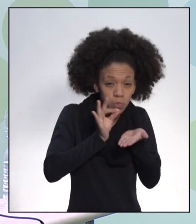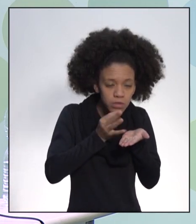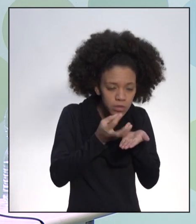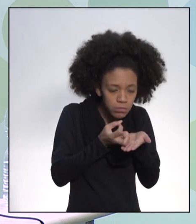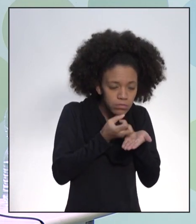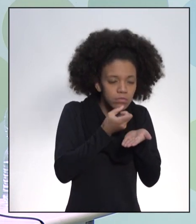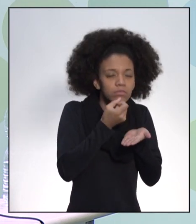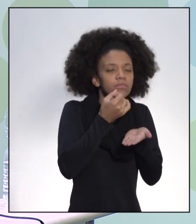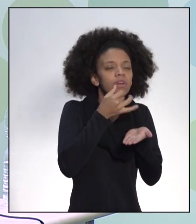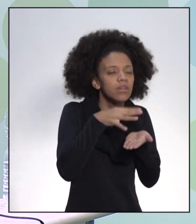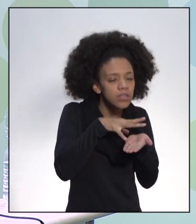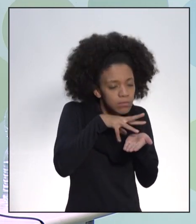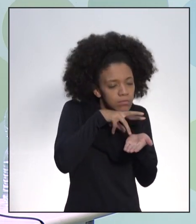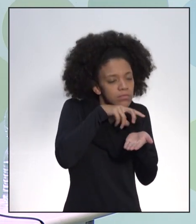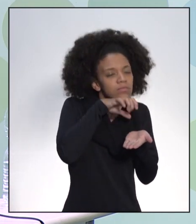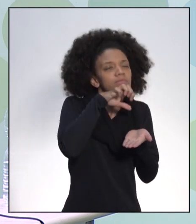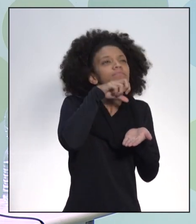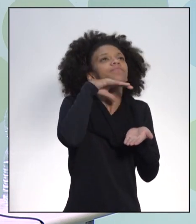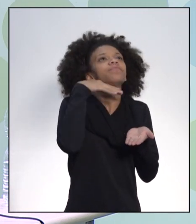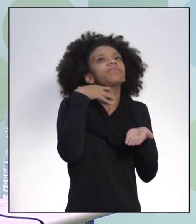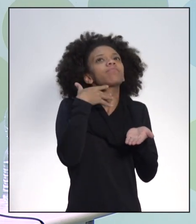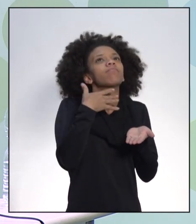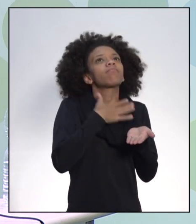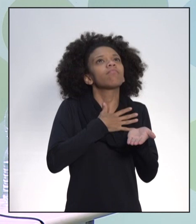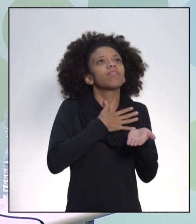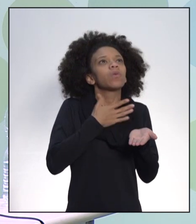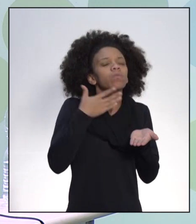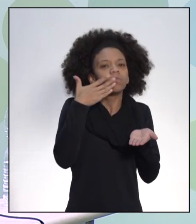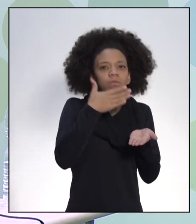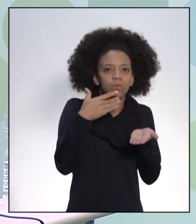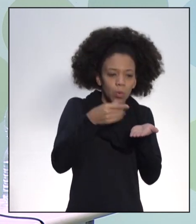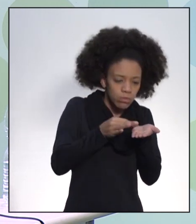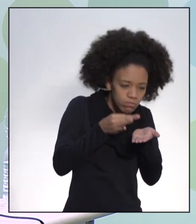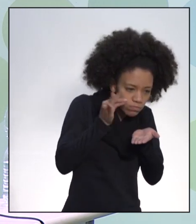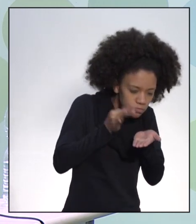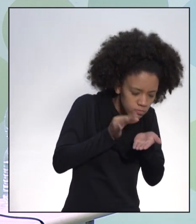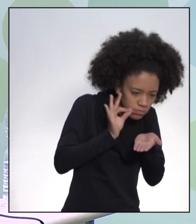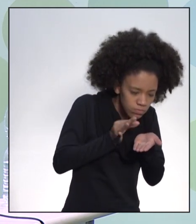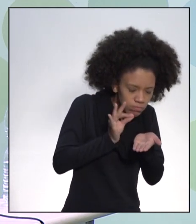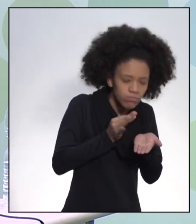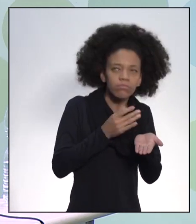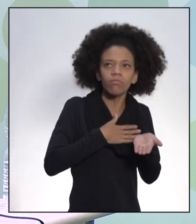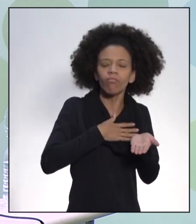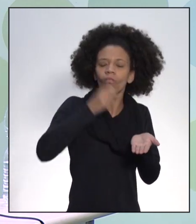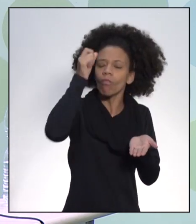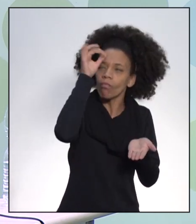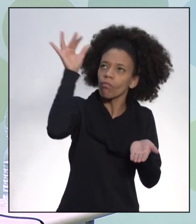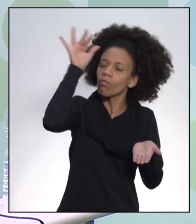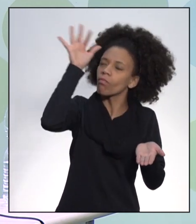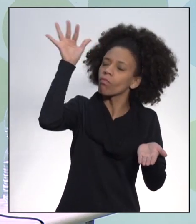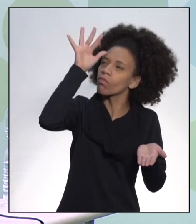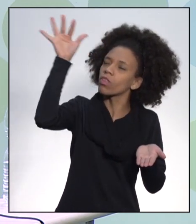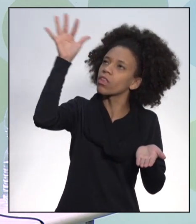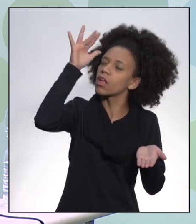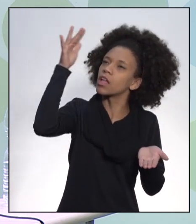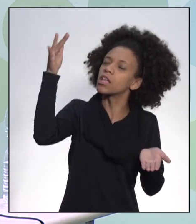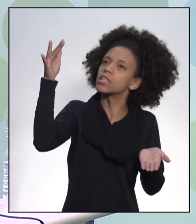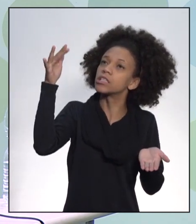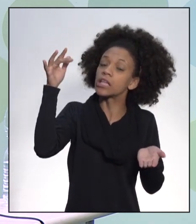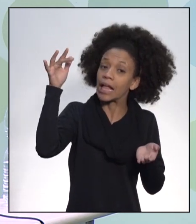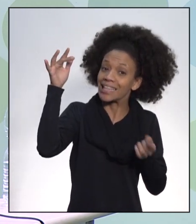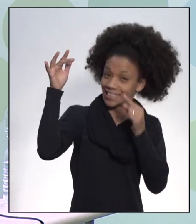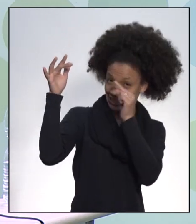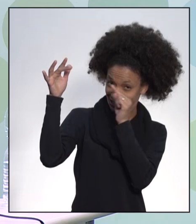cheiro daquele doce no chá traz recordações outras para ele, e aquelas recordações